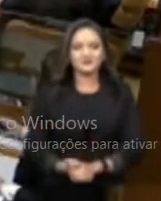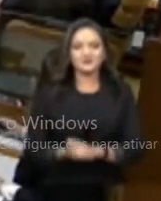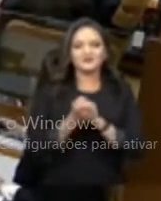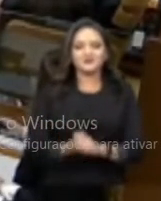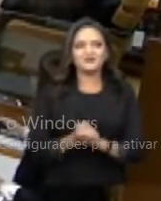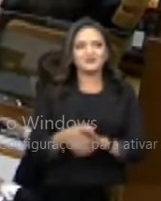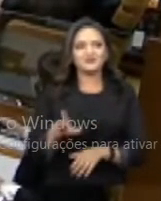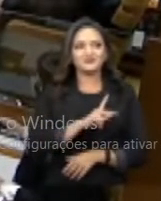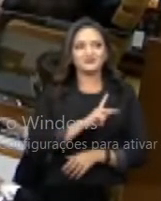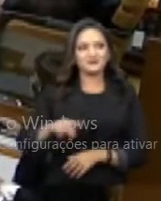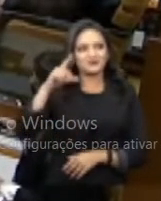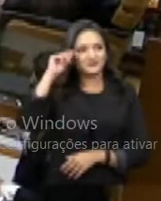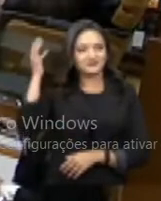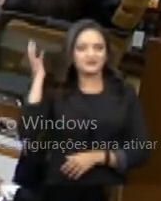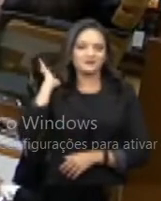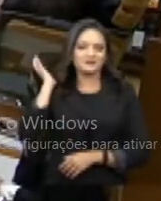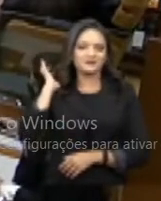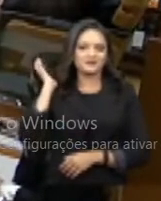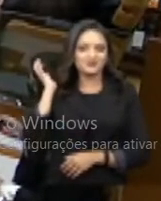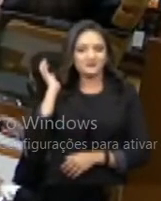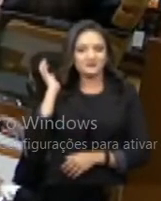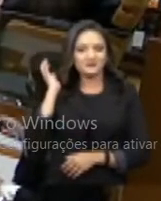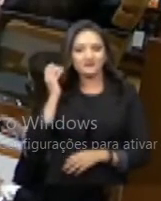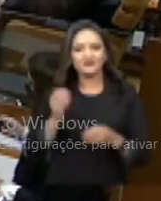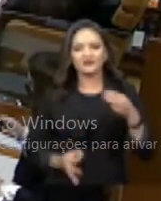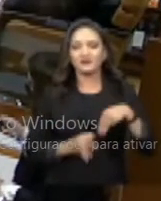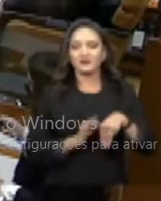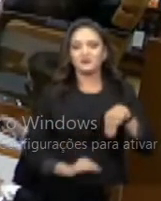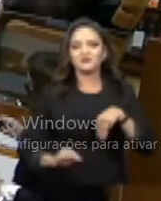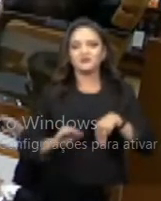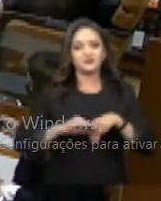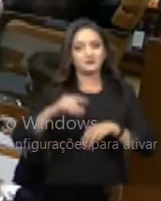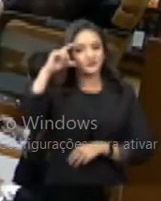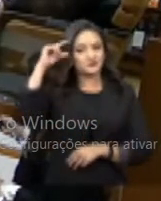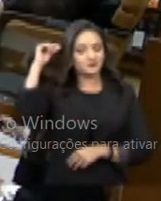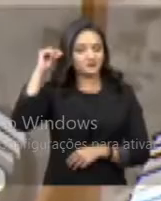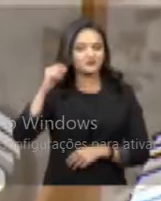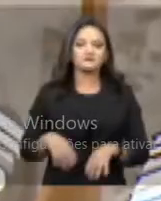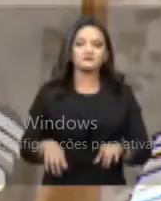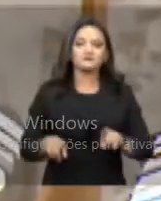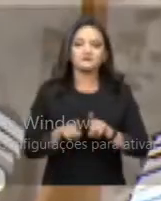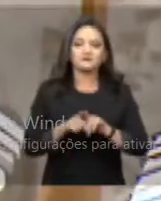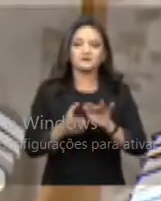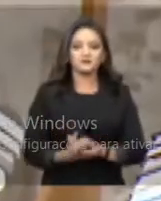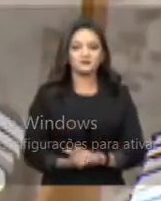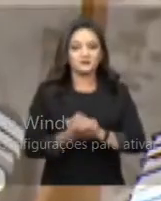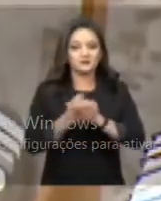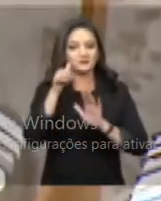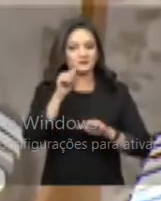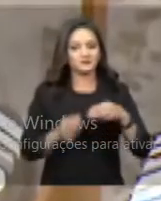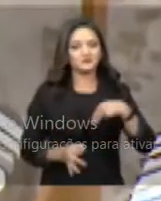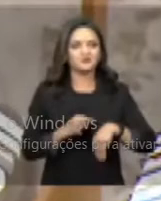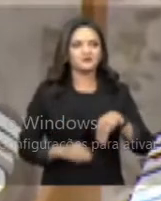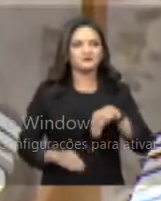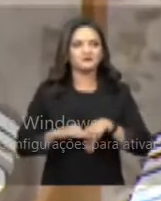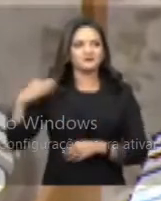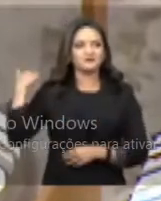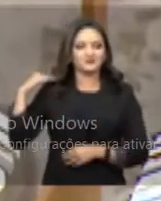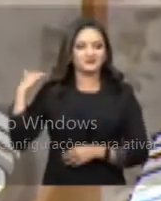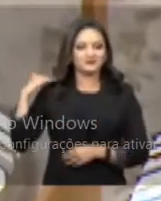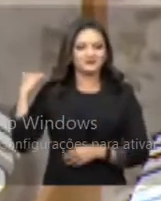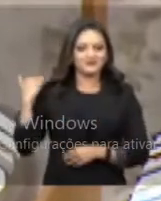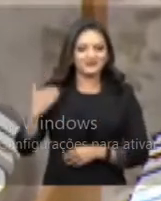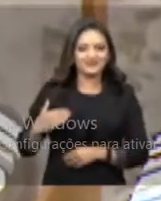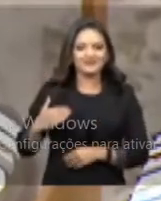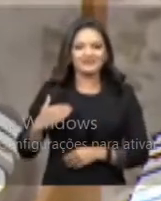senhora presidente, em exercício, ministra Rosa Weber. Cumprimento a senhora ministra decana, aqui presente, Carmen